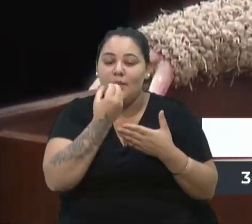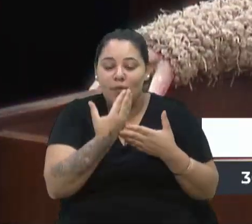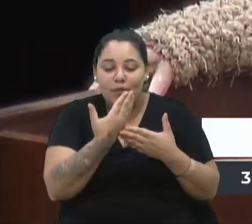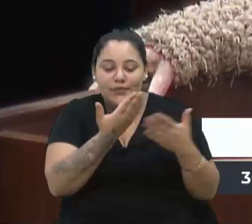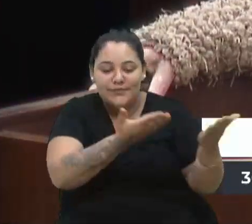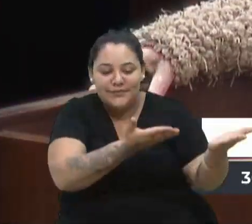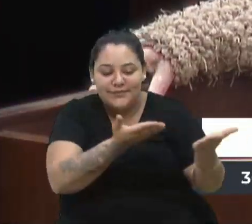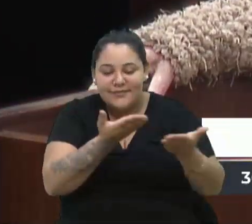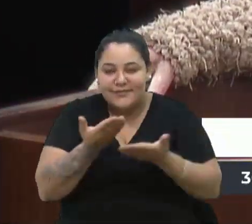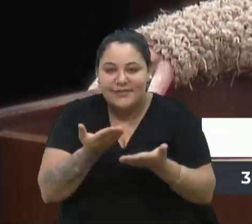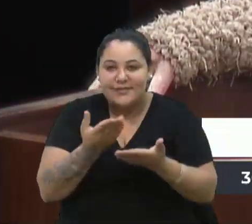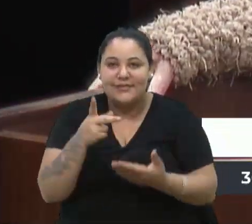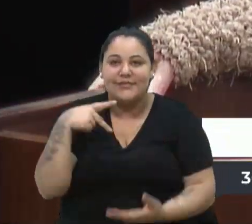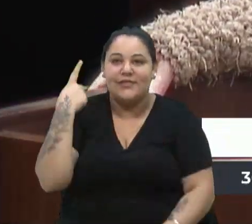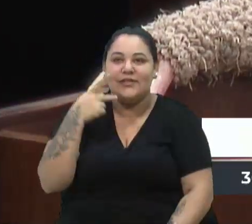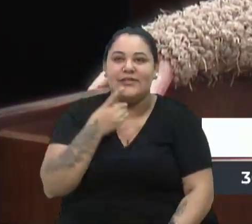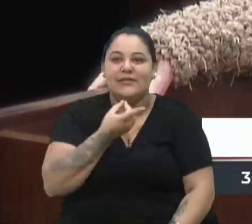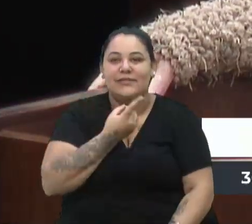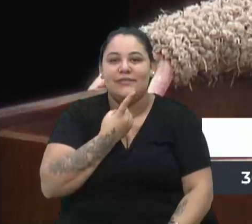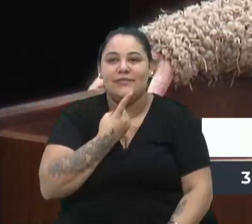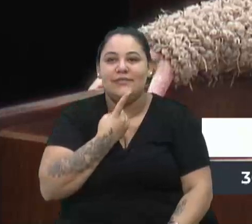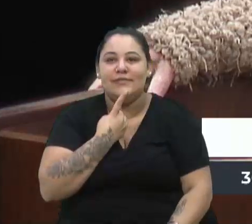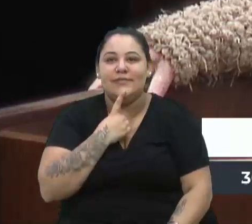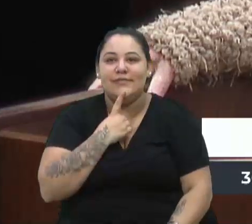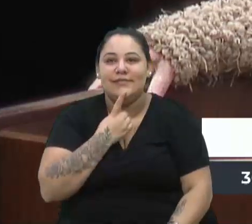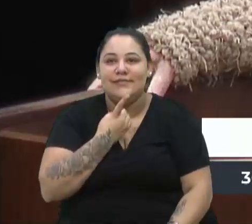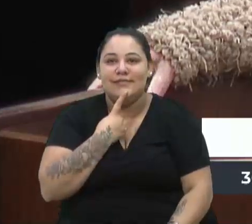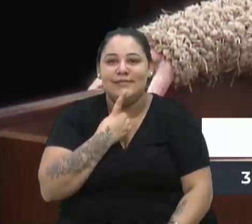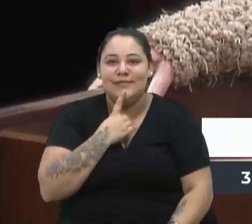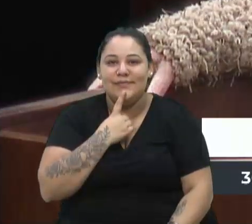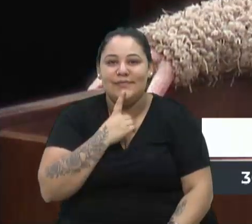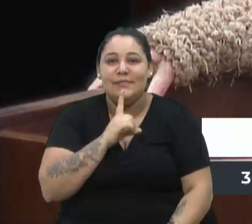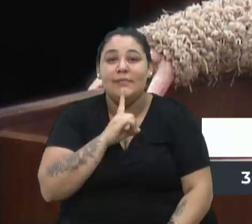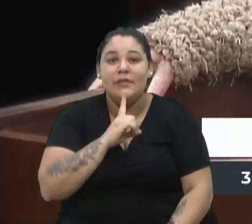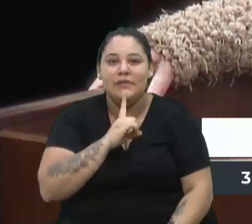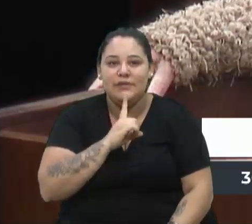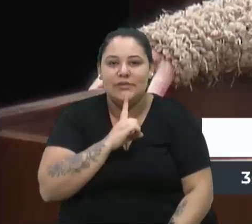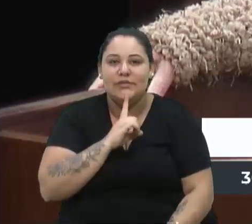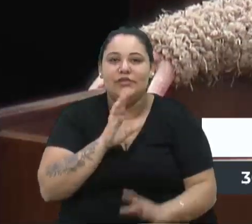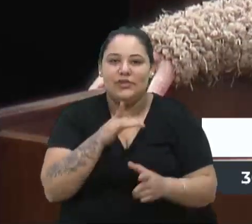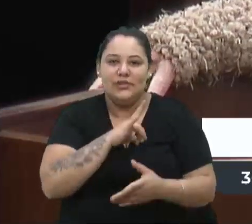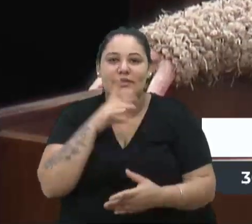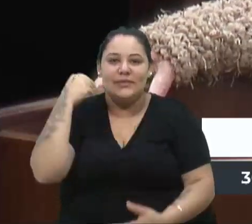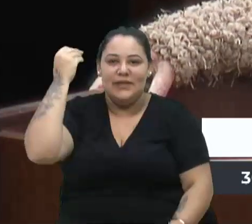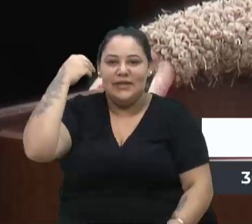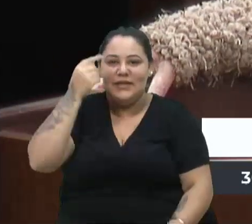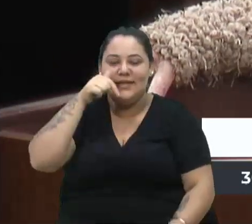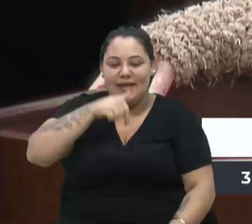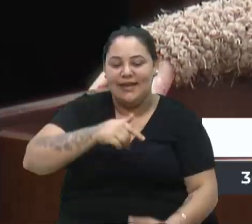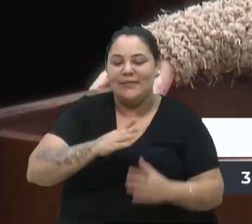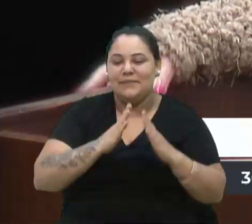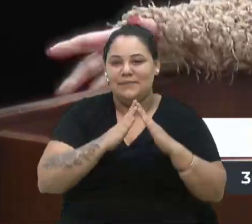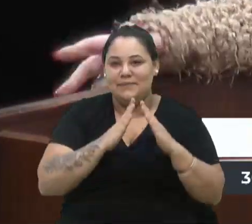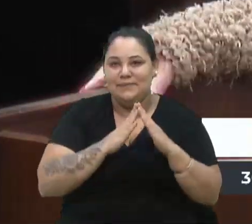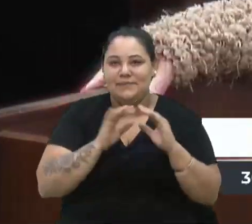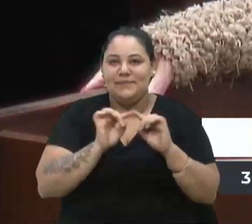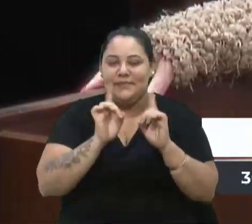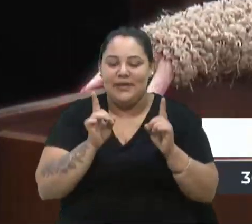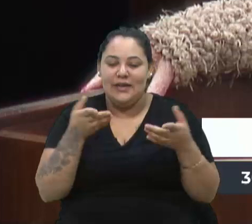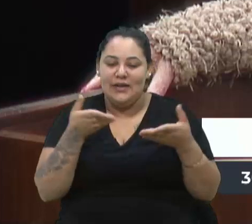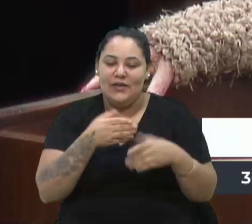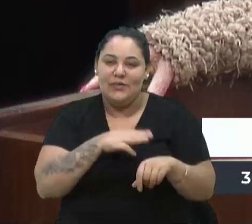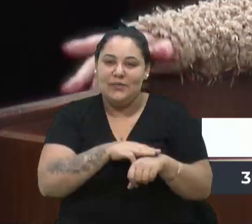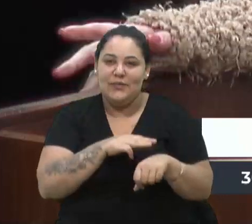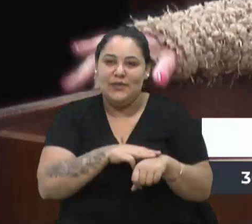né, ao vereador Alberto Meneguzzi. Já tem muita experiência aqui nessa casa, mas, nesse momento, tem que